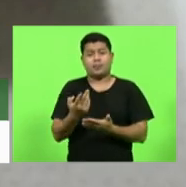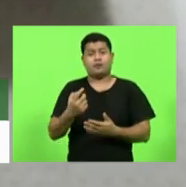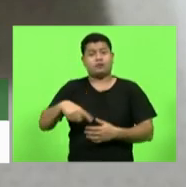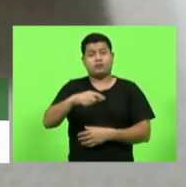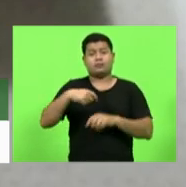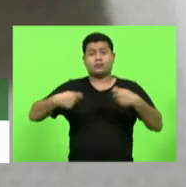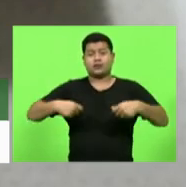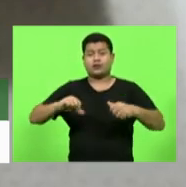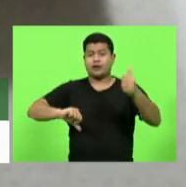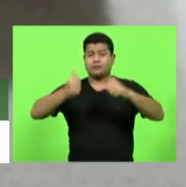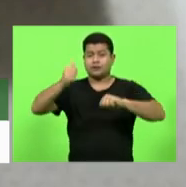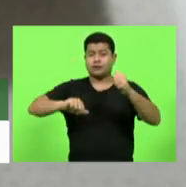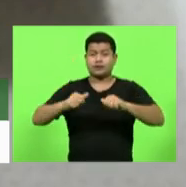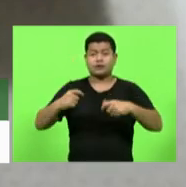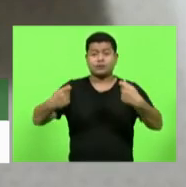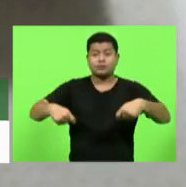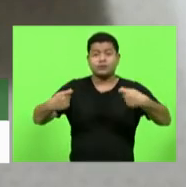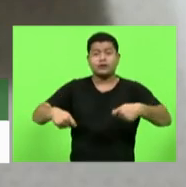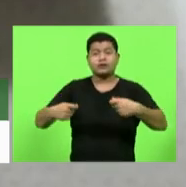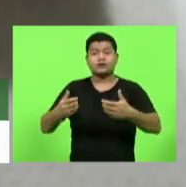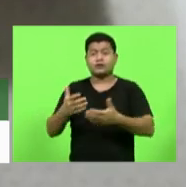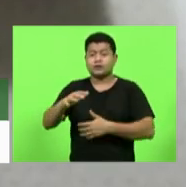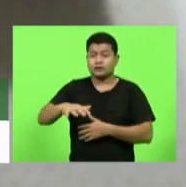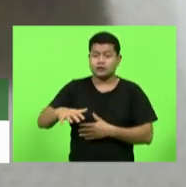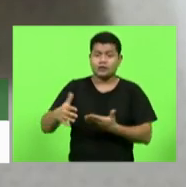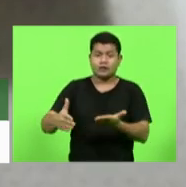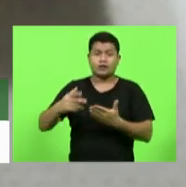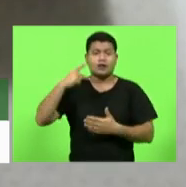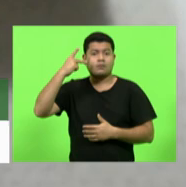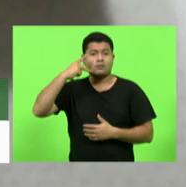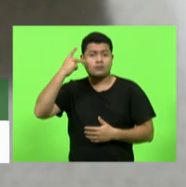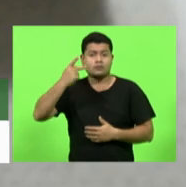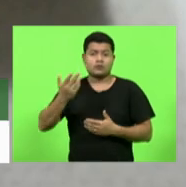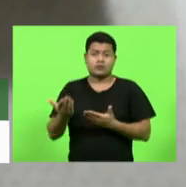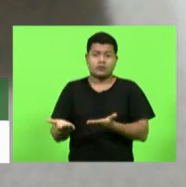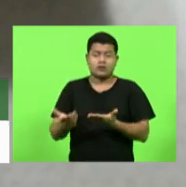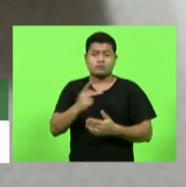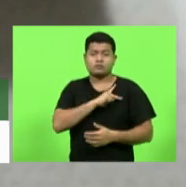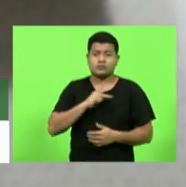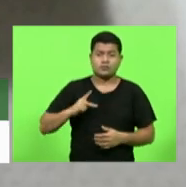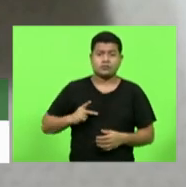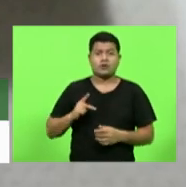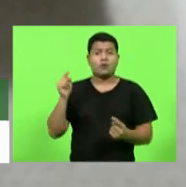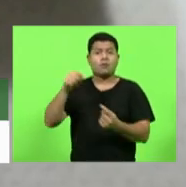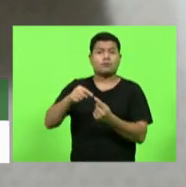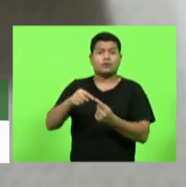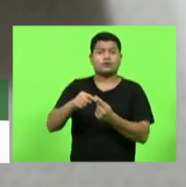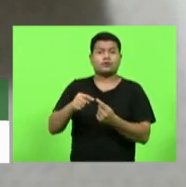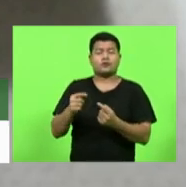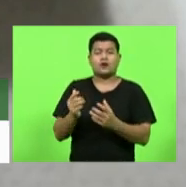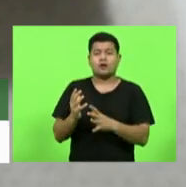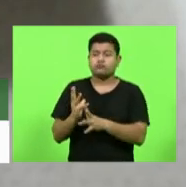avaliar as necessidades da política pública, os objetivos, quantificar